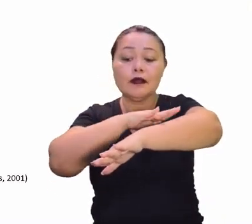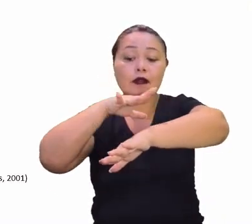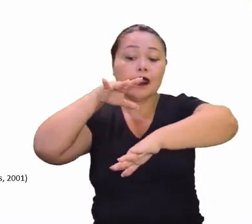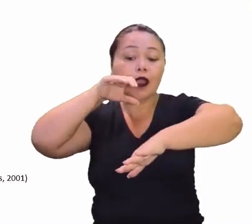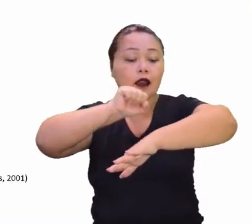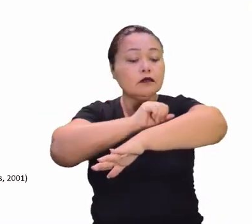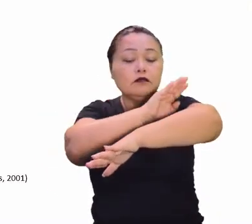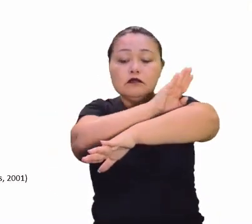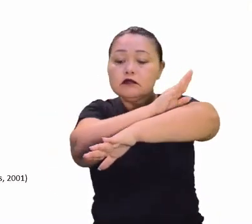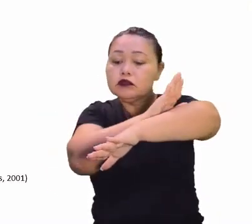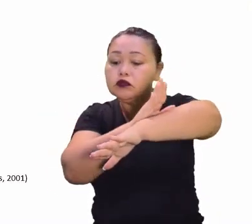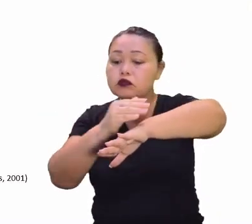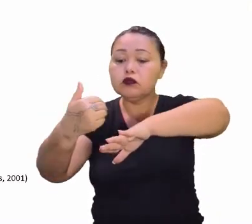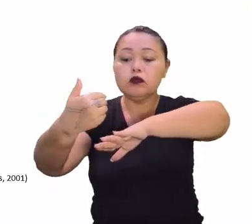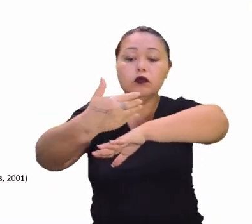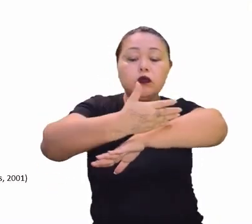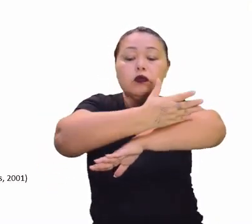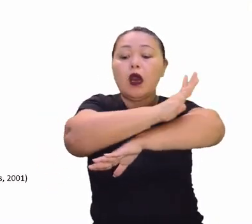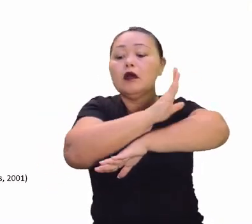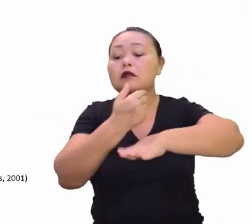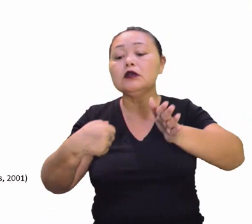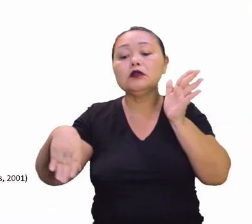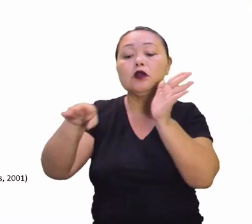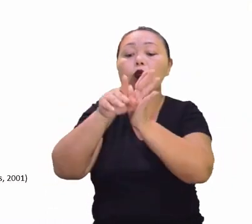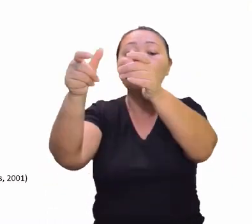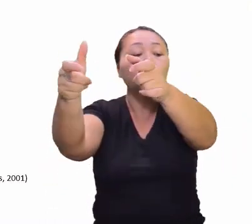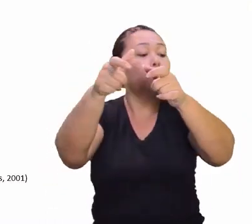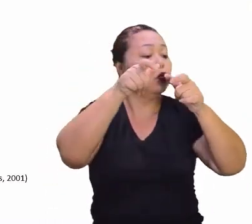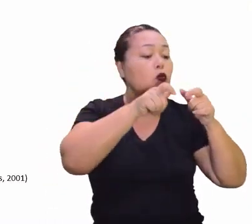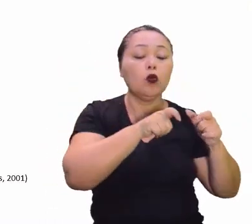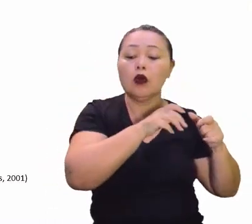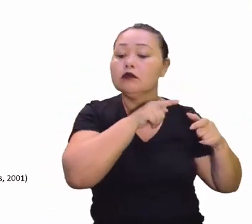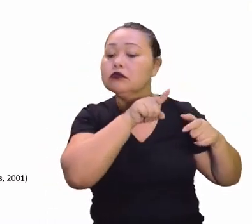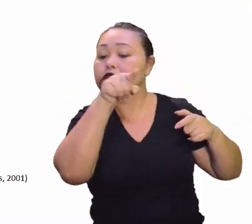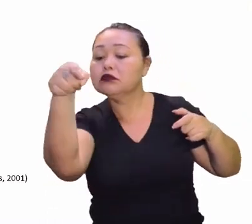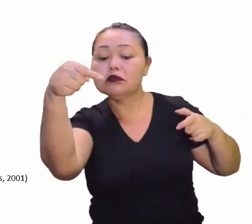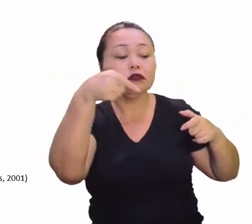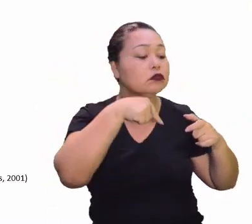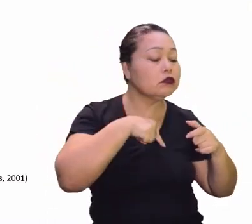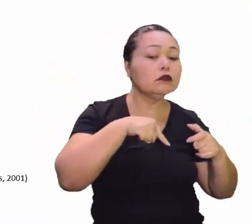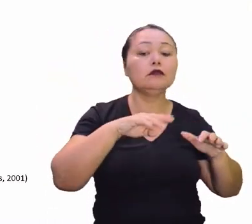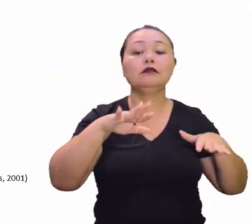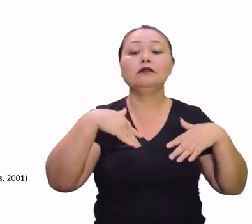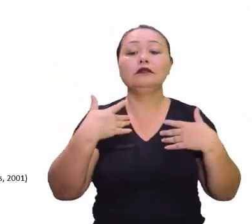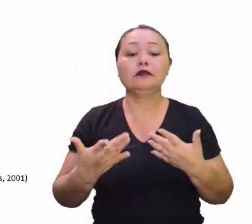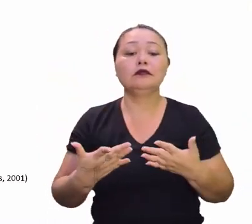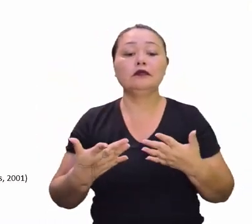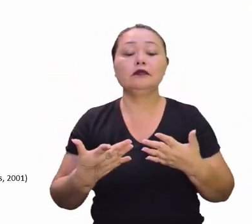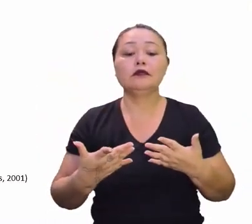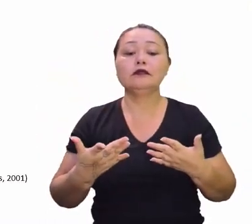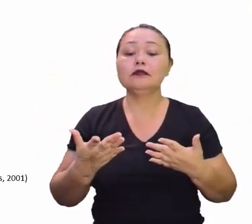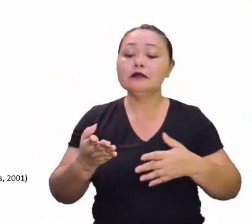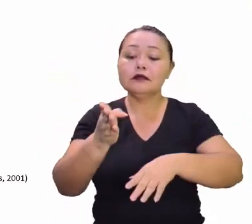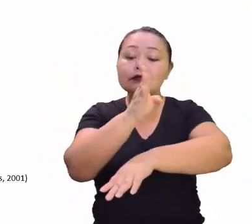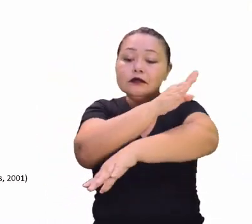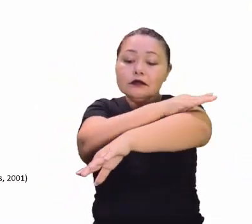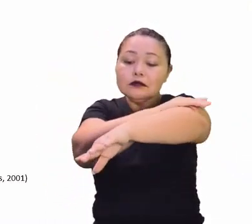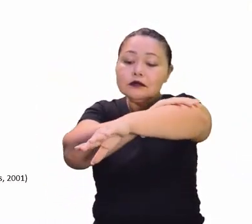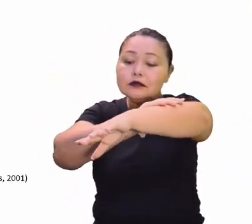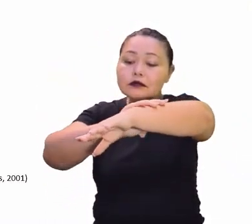mais rápida para se chegar aos lugares, não é isso? Bem. Então, é o